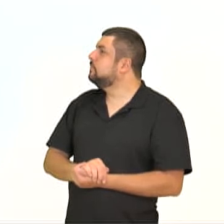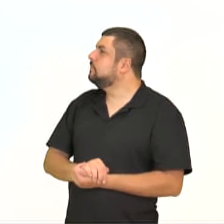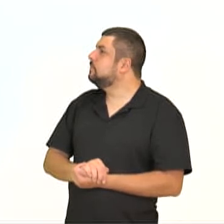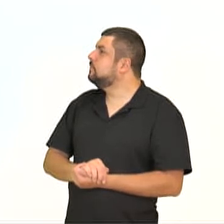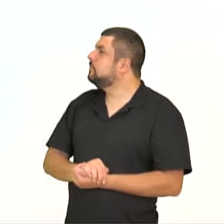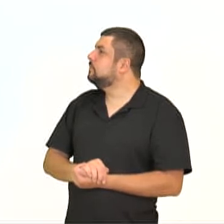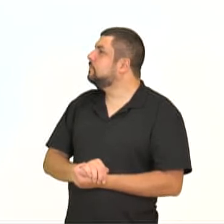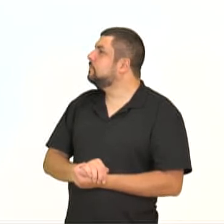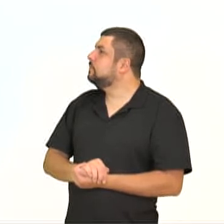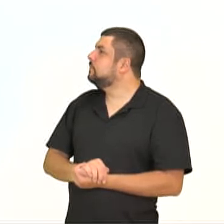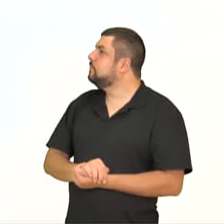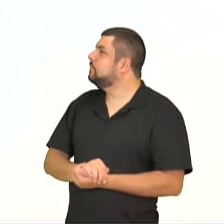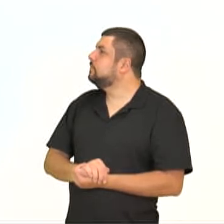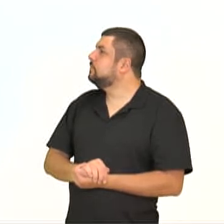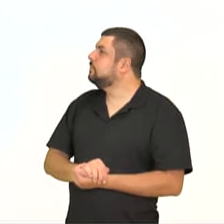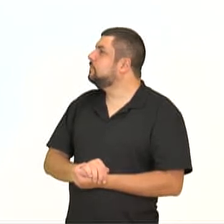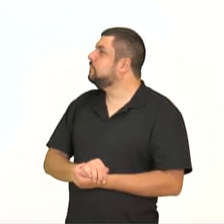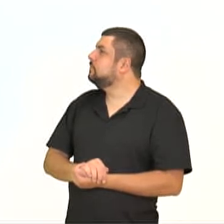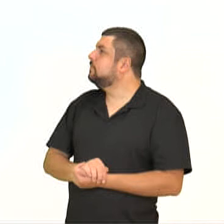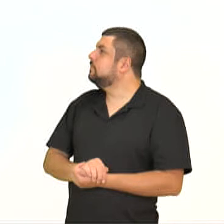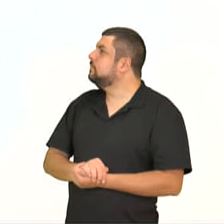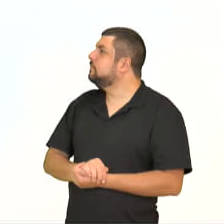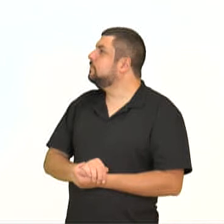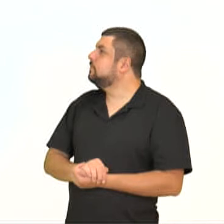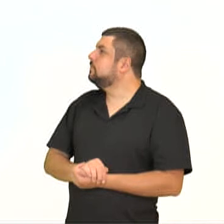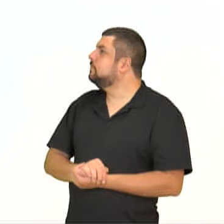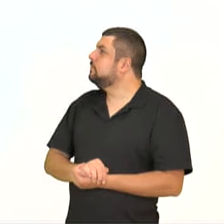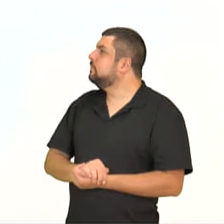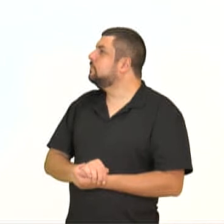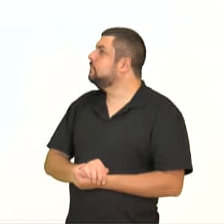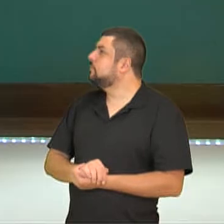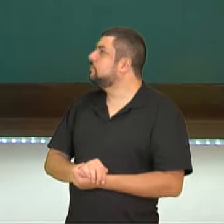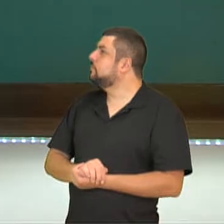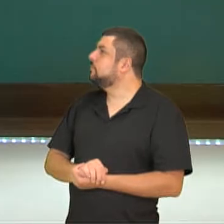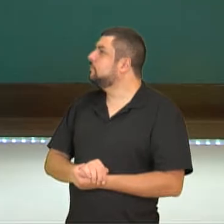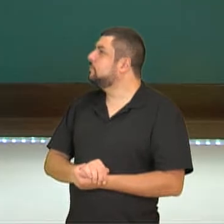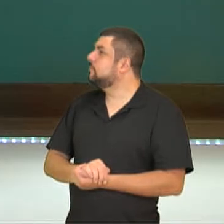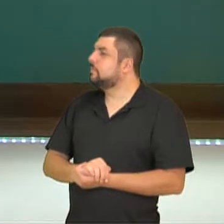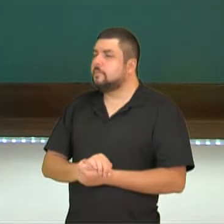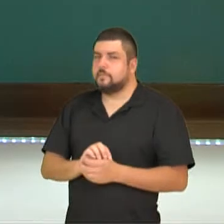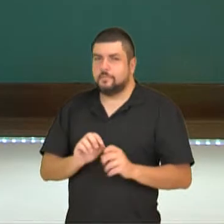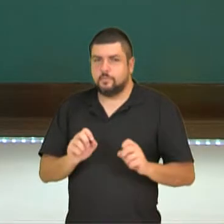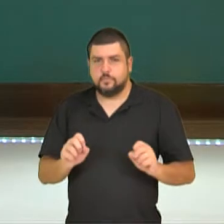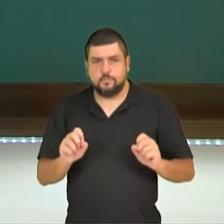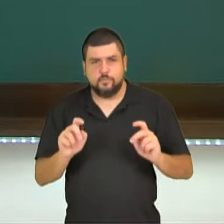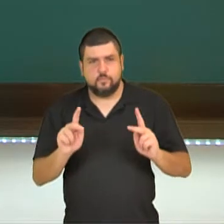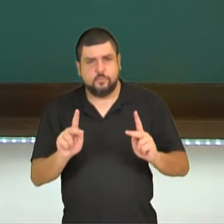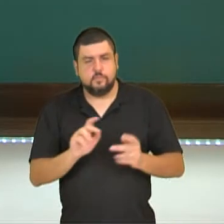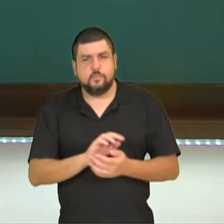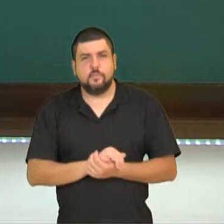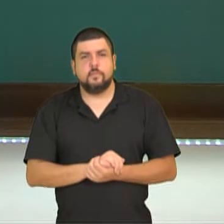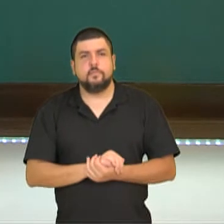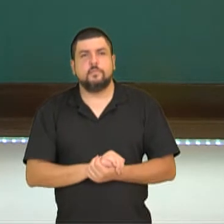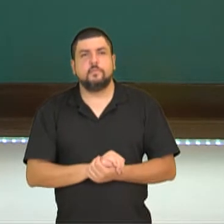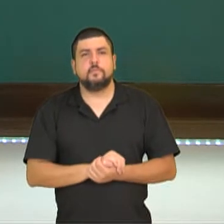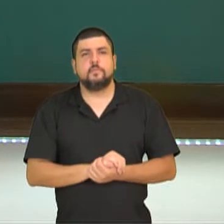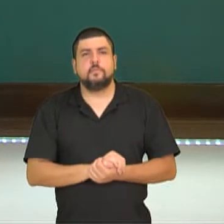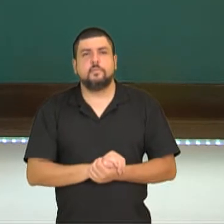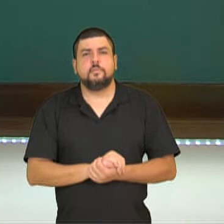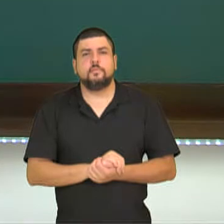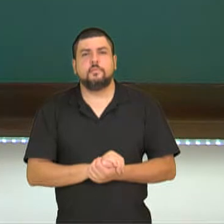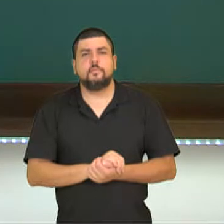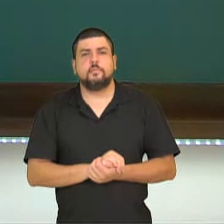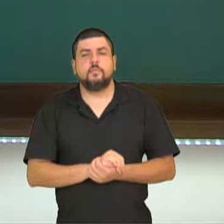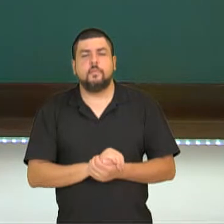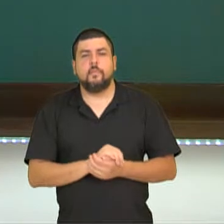vosotras podríais, ellos, ellas y ustedes podrían. ¿De acuerdo, chicos? Entonces,